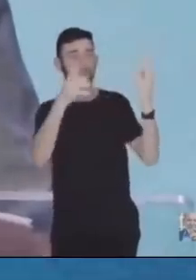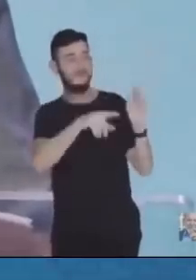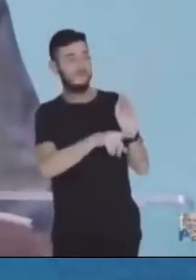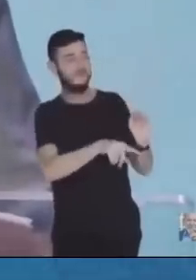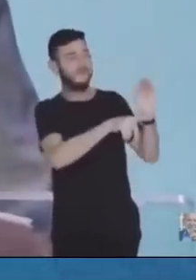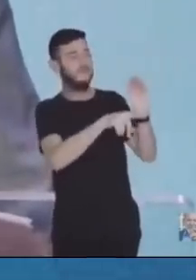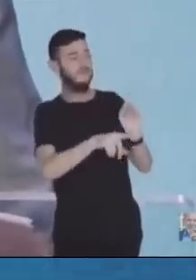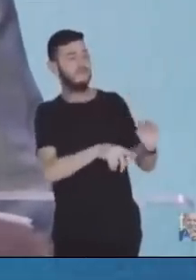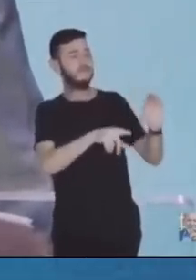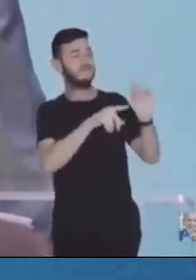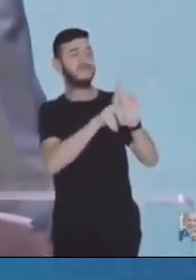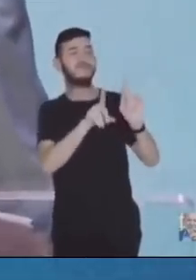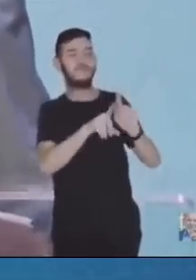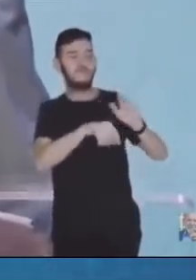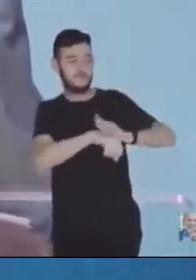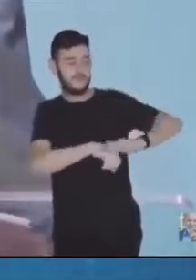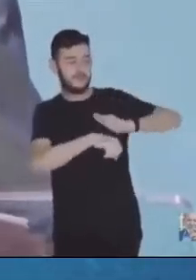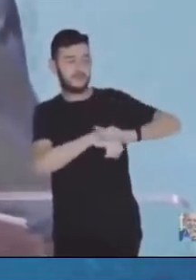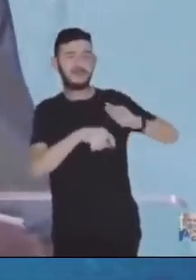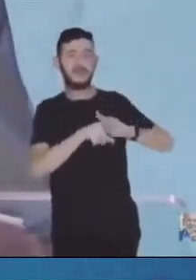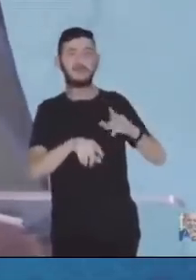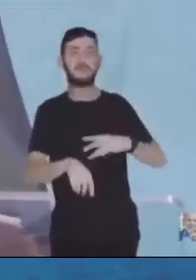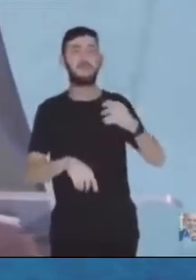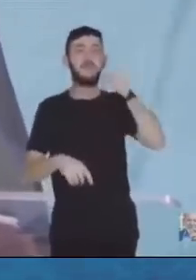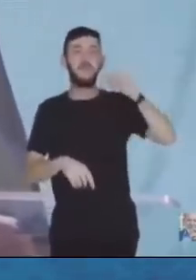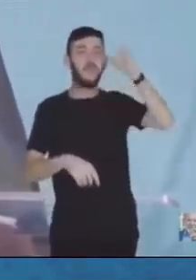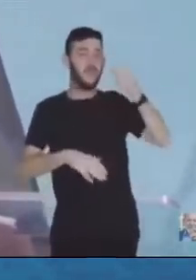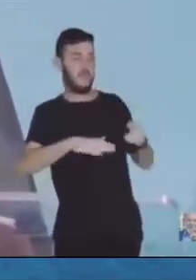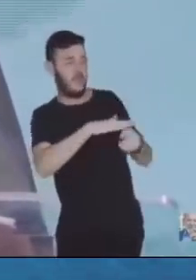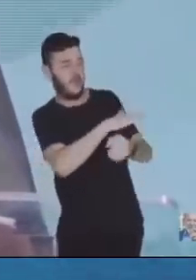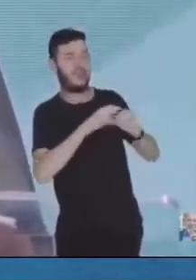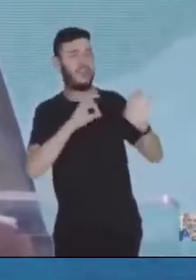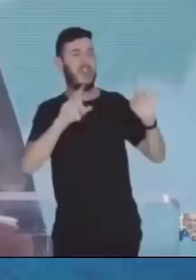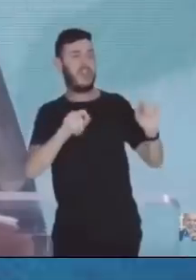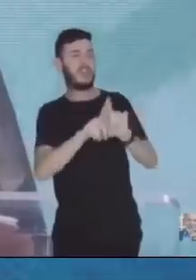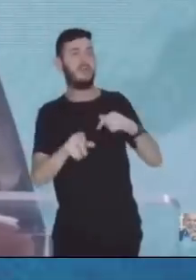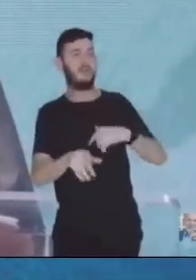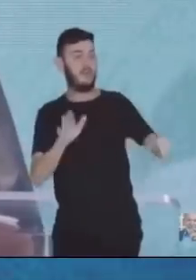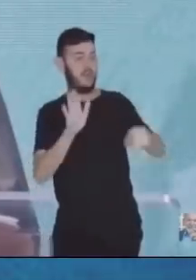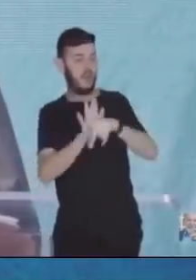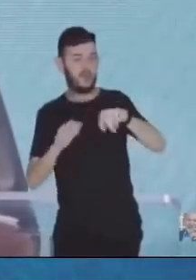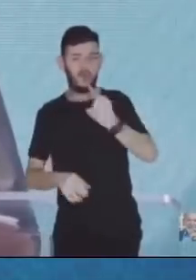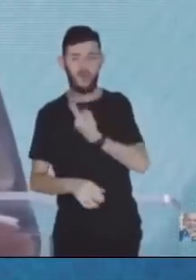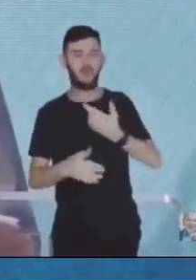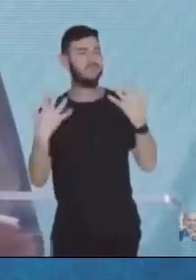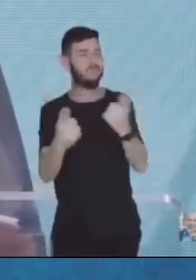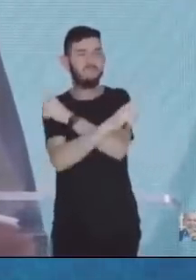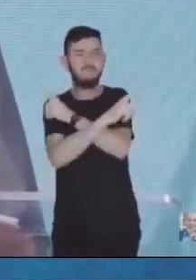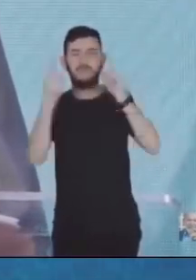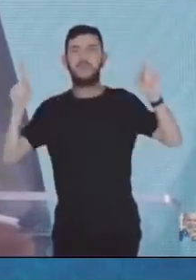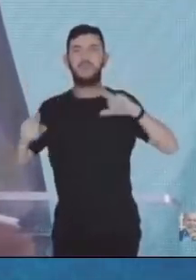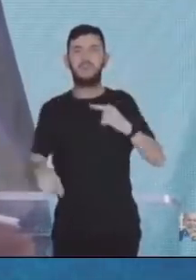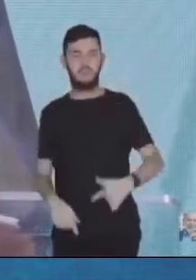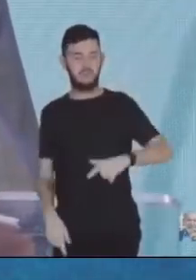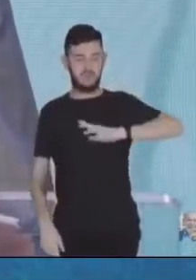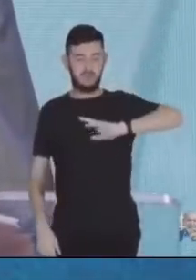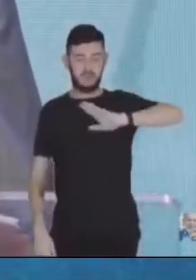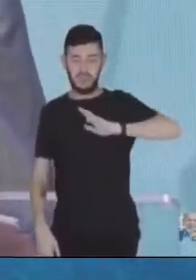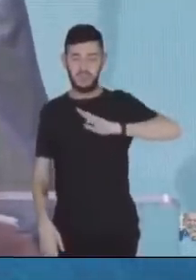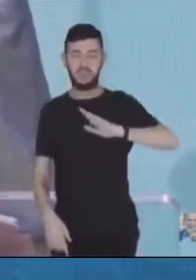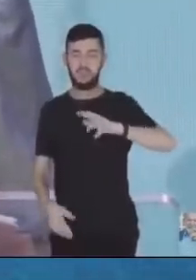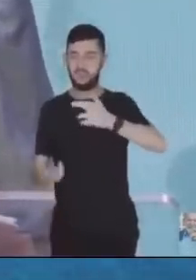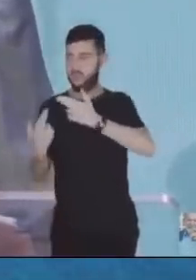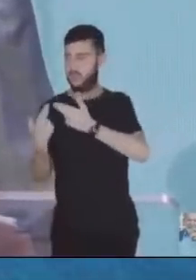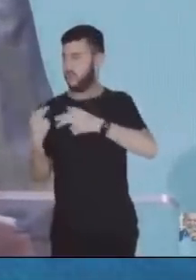vai passar por cima do que pertence a todos nós e não à elite responsável deste país. O Brasil